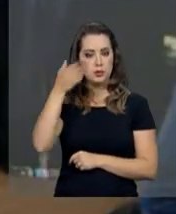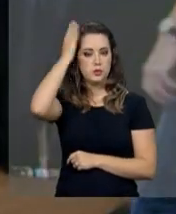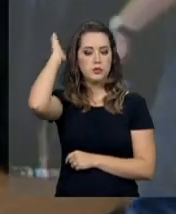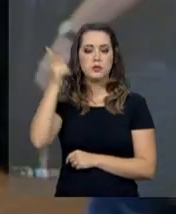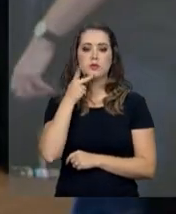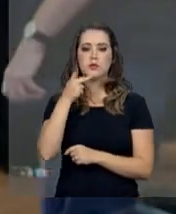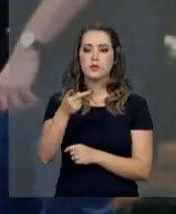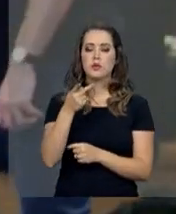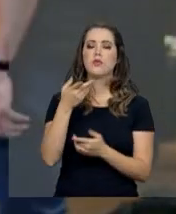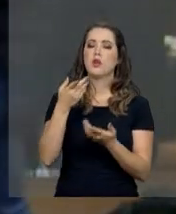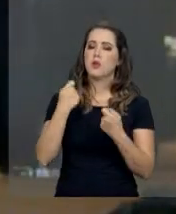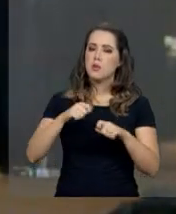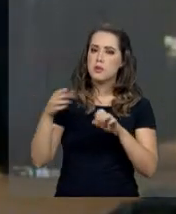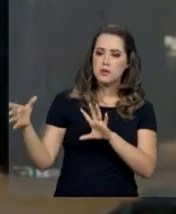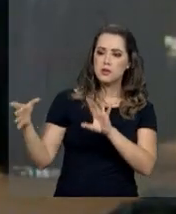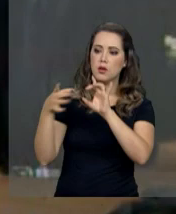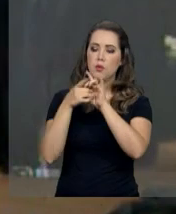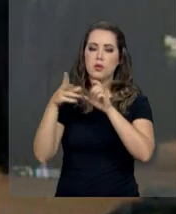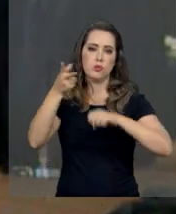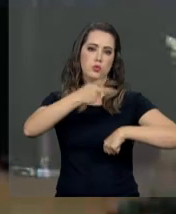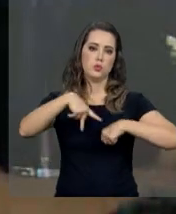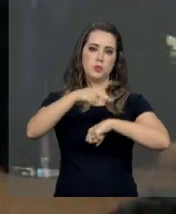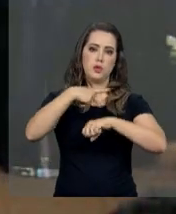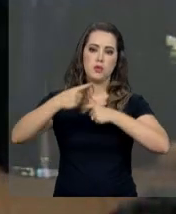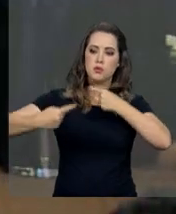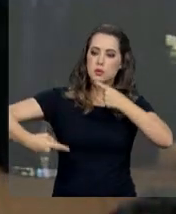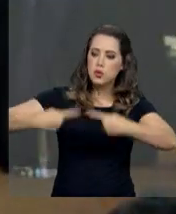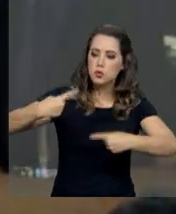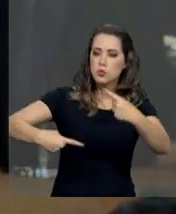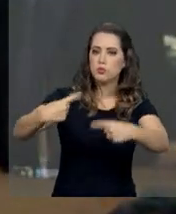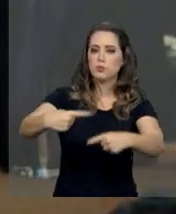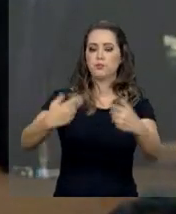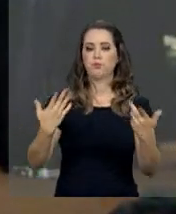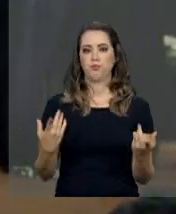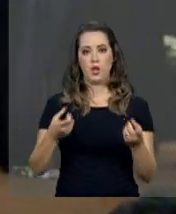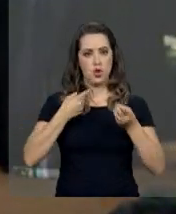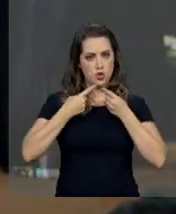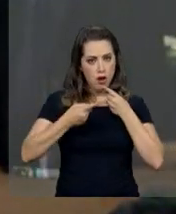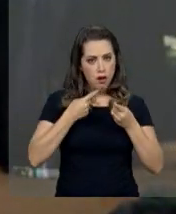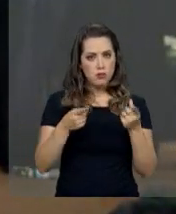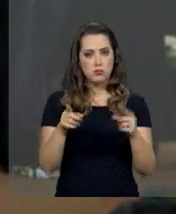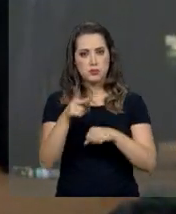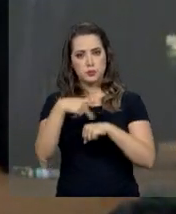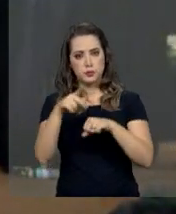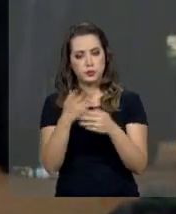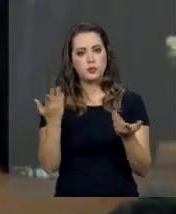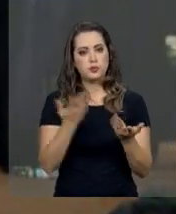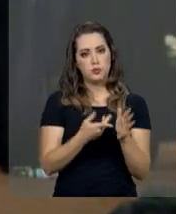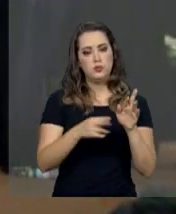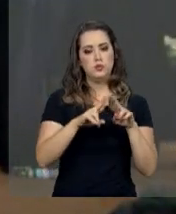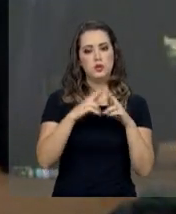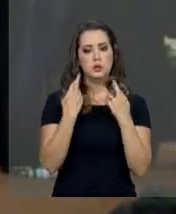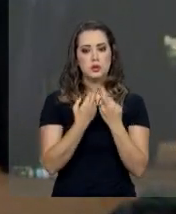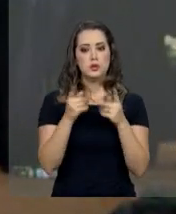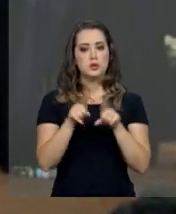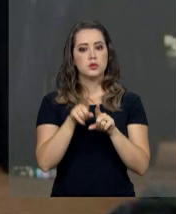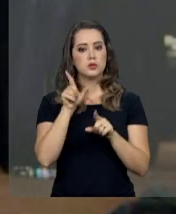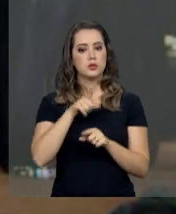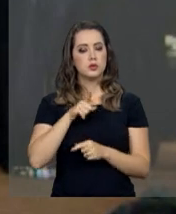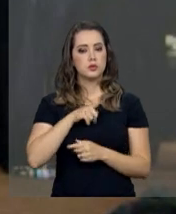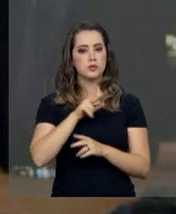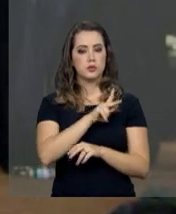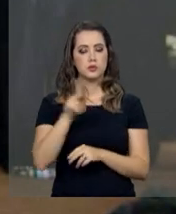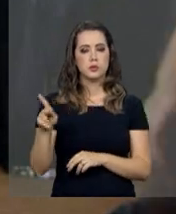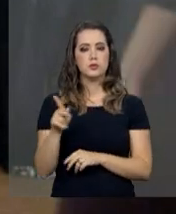um multilateralismo e o diálogo o presidente michel temer já se reuniu hoje com o secretário geral da onu antónio guterres logo depois do